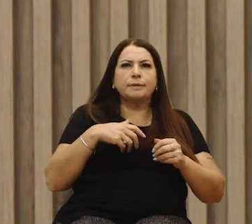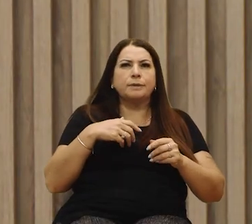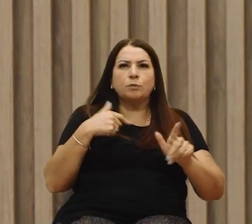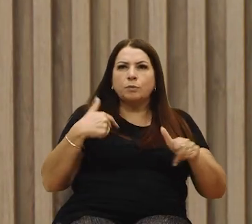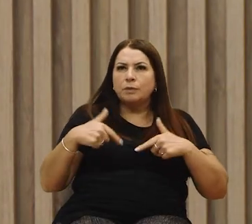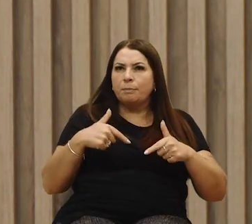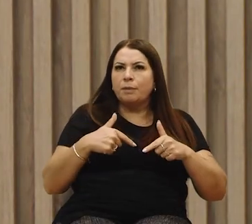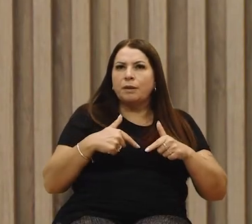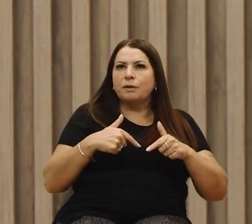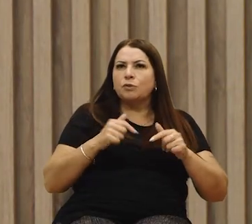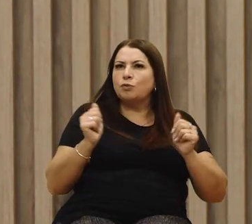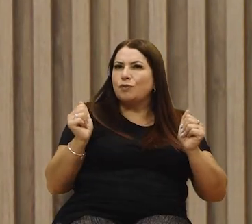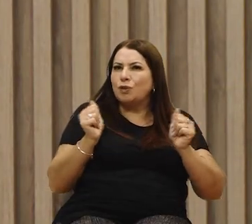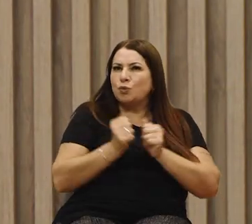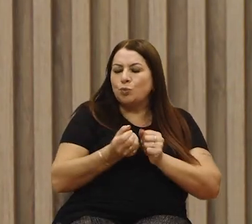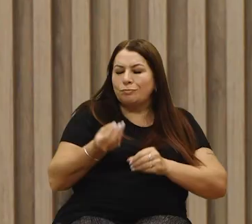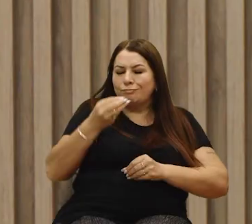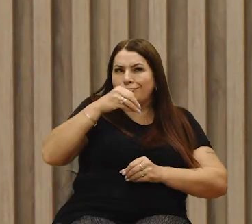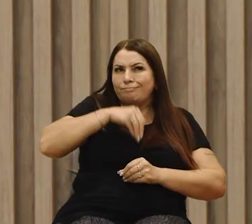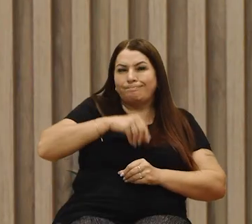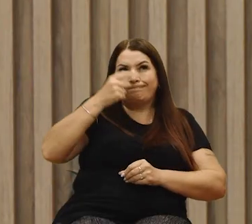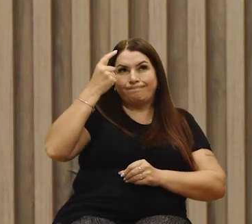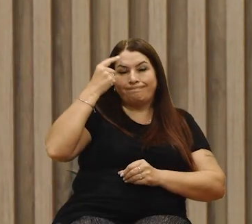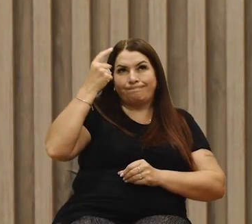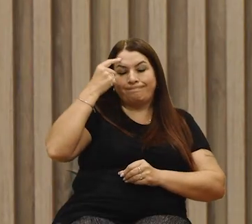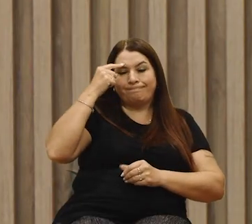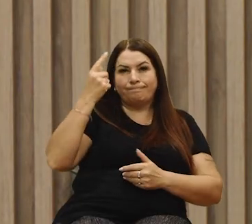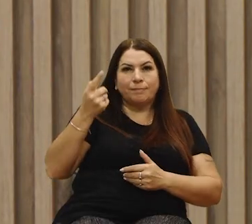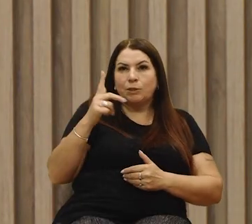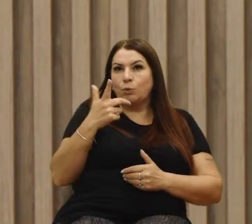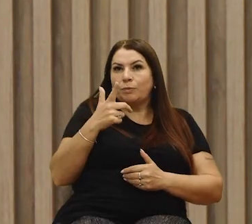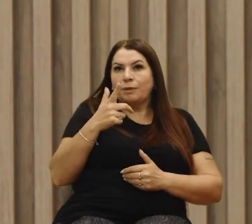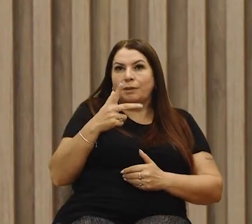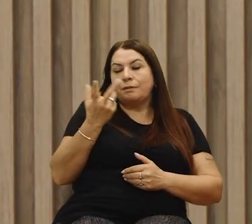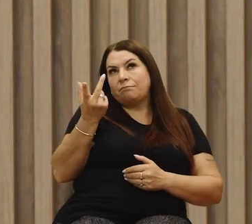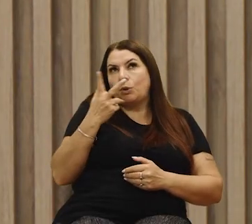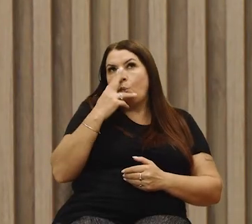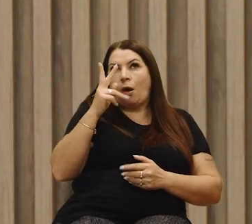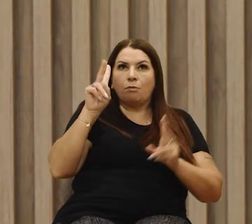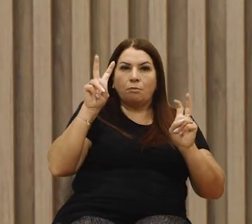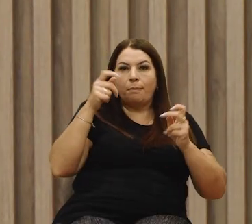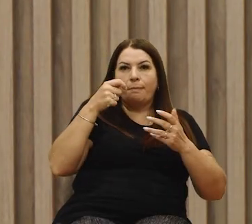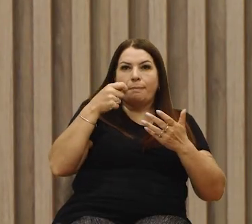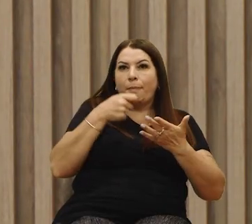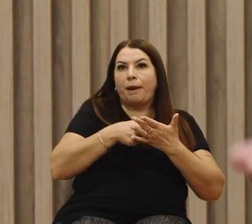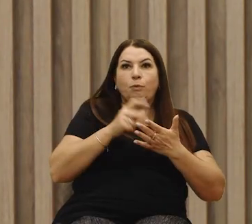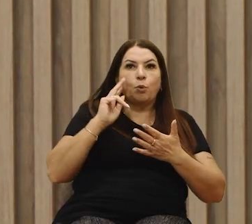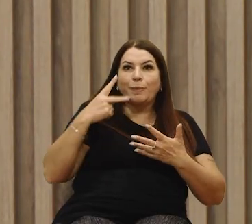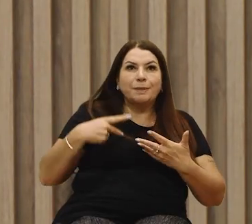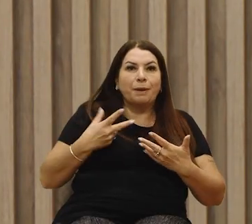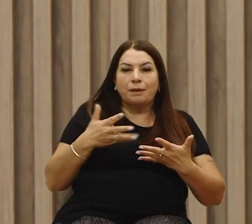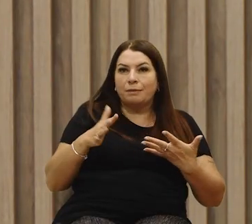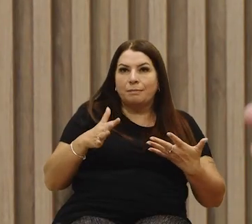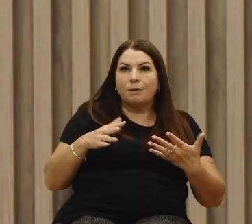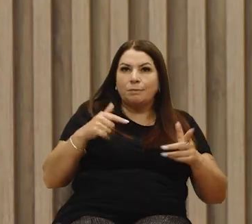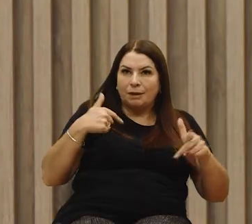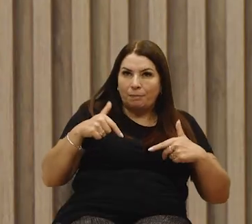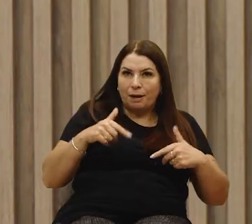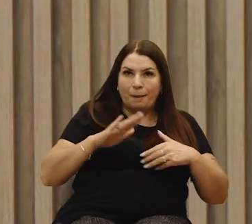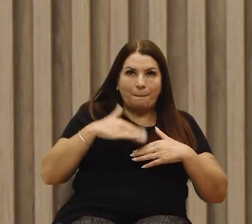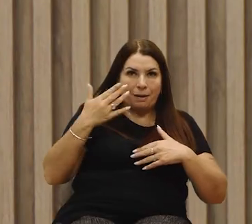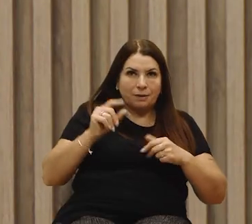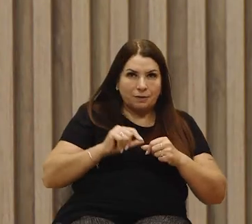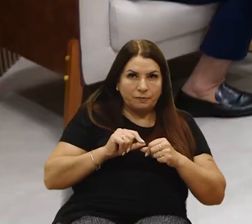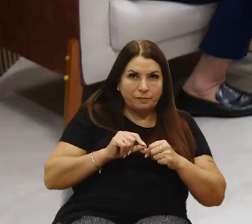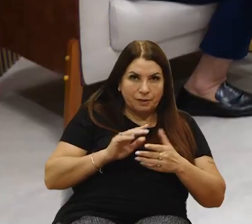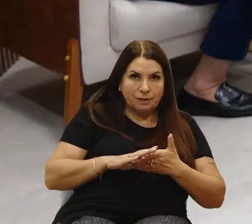serviço vai junto com a gente. E a gente não tem o pagamento disso e não tem o reconhecimento, às vezes, pelo trabalho a mais